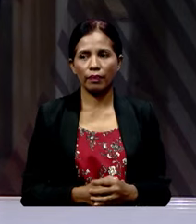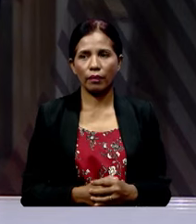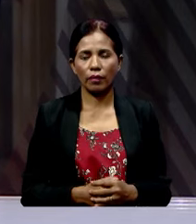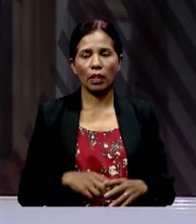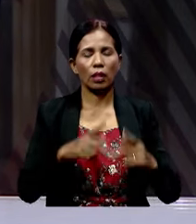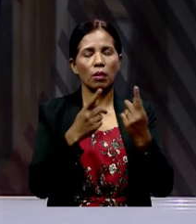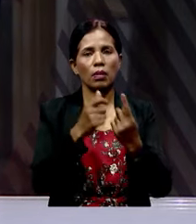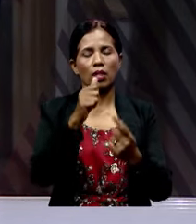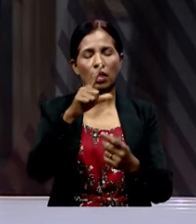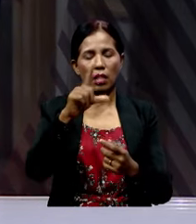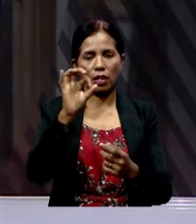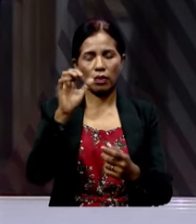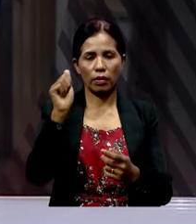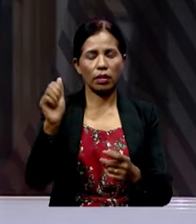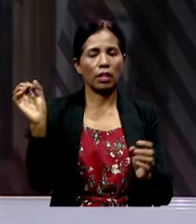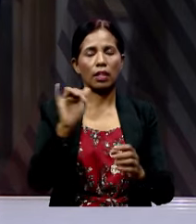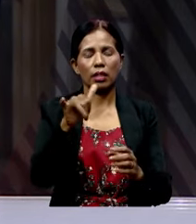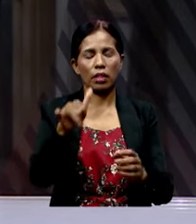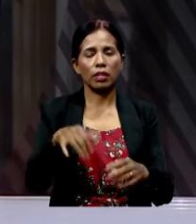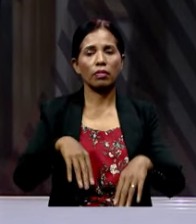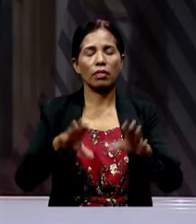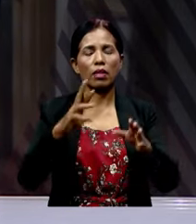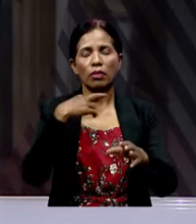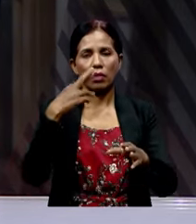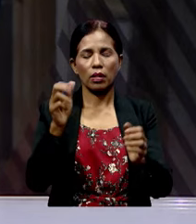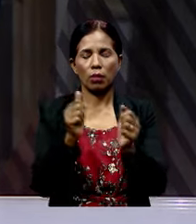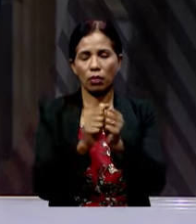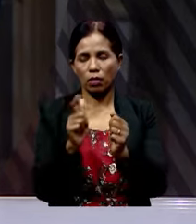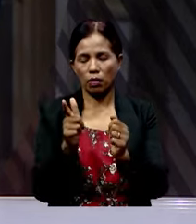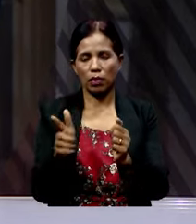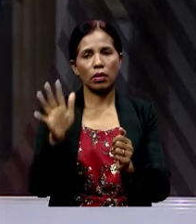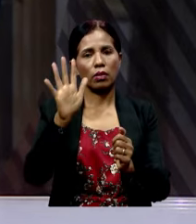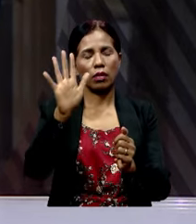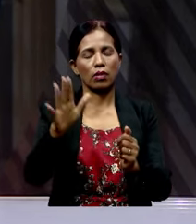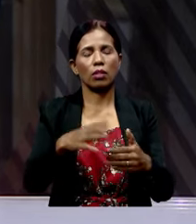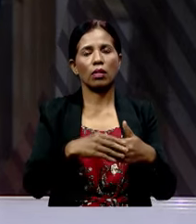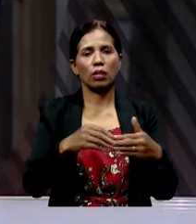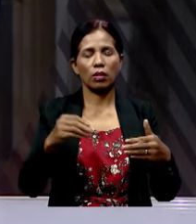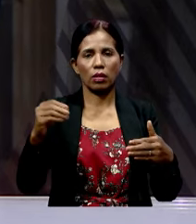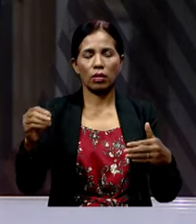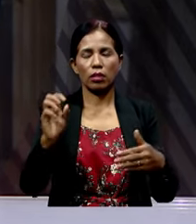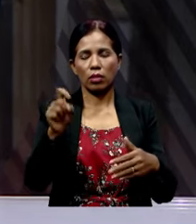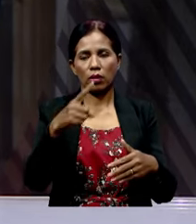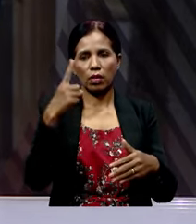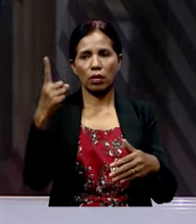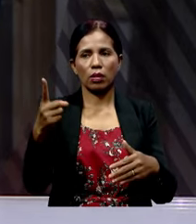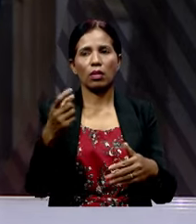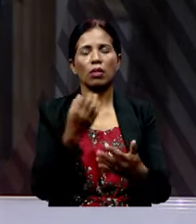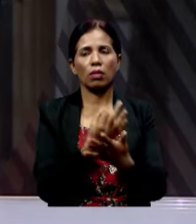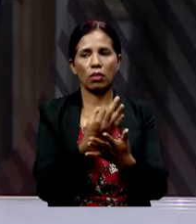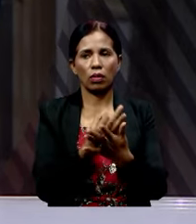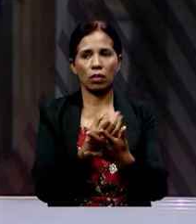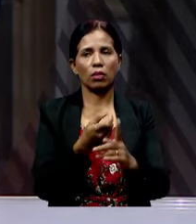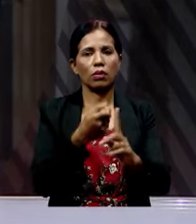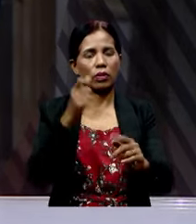Empresa Alfa La Seita fan fos kilograma ro nulo resing lima ho folin dollar sanu resing ida hu ho subsidio hu